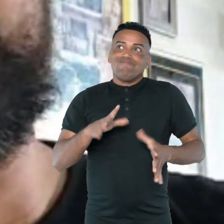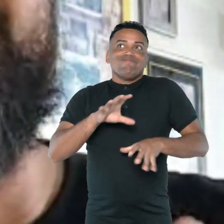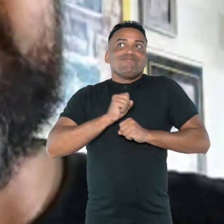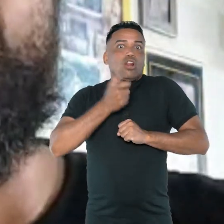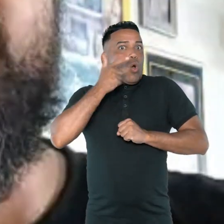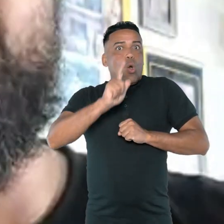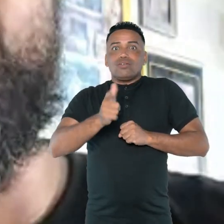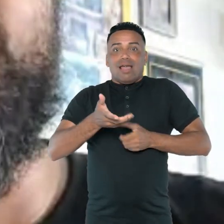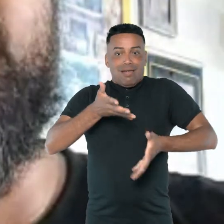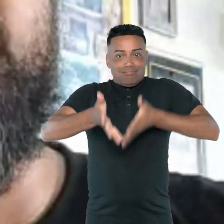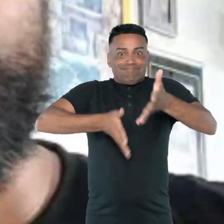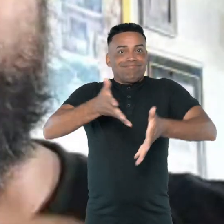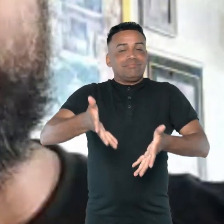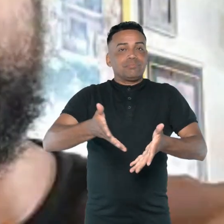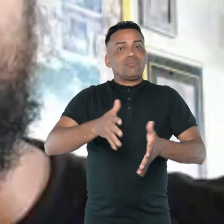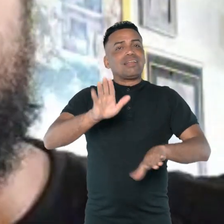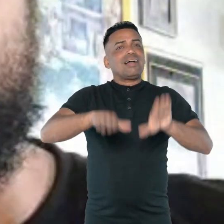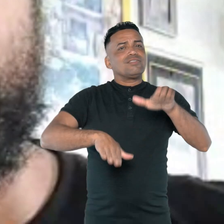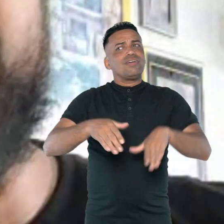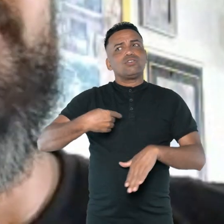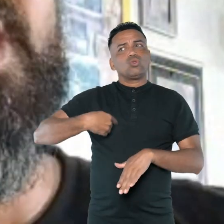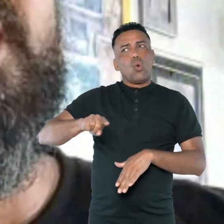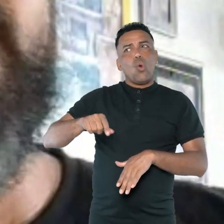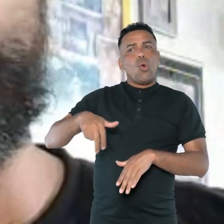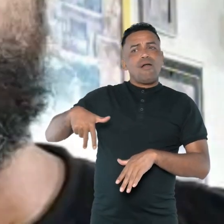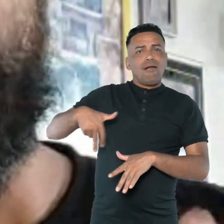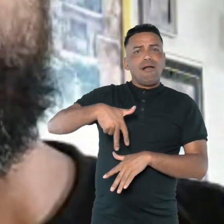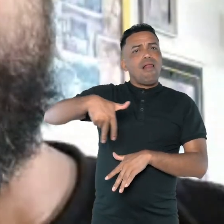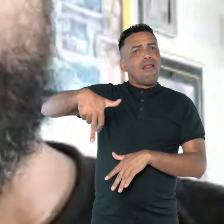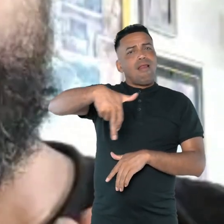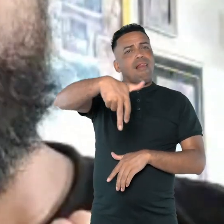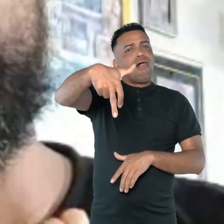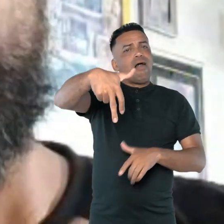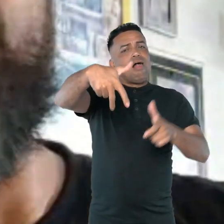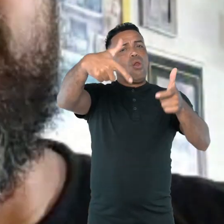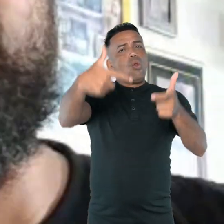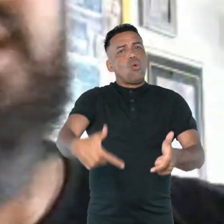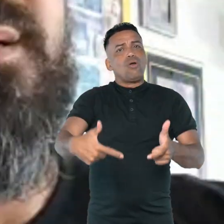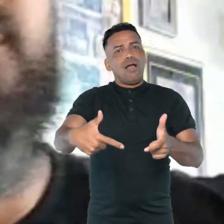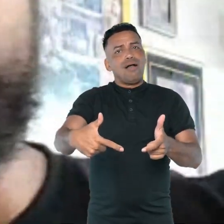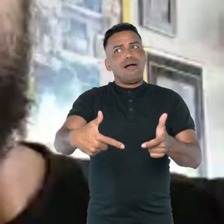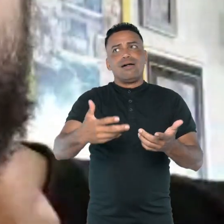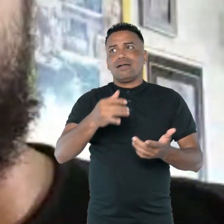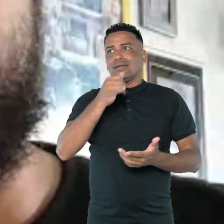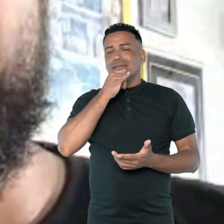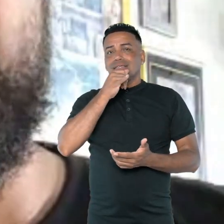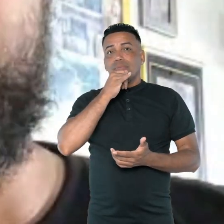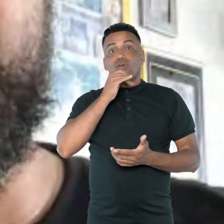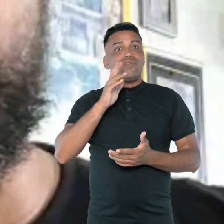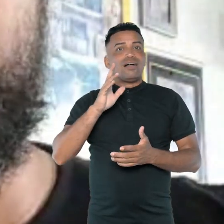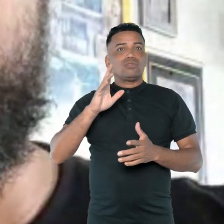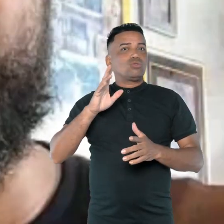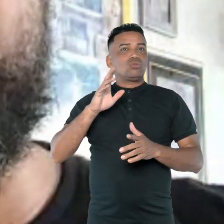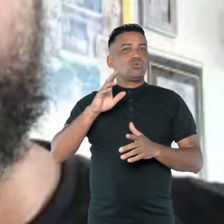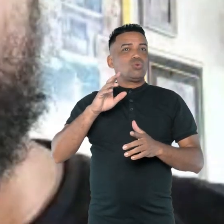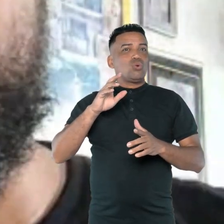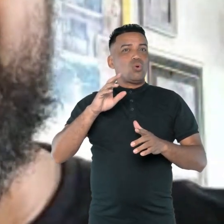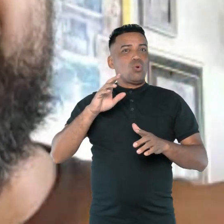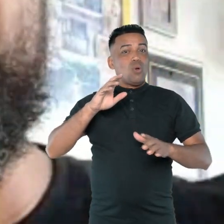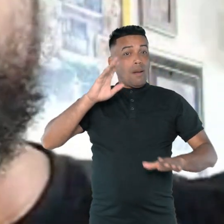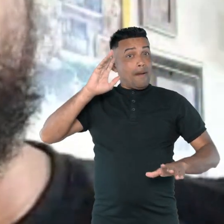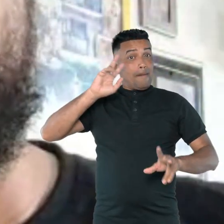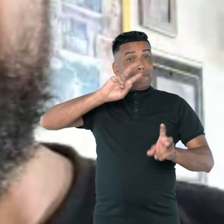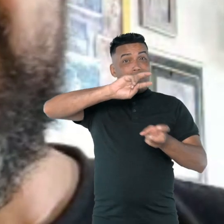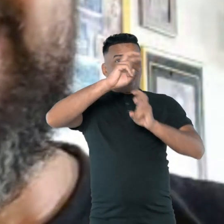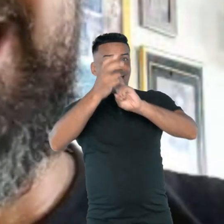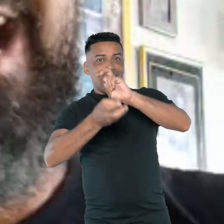E de vez em quando eu estou andando em lugares amplos e do nada eu faço uma estrelinha. Sabe aquele movimento de